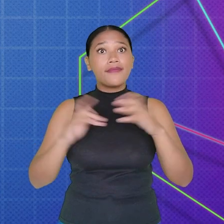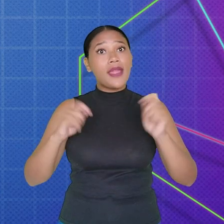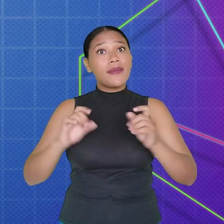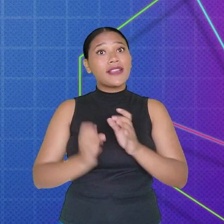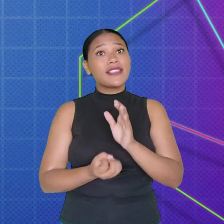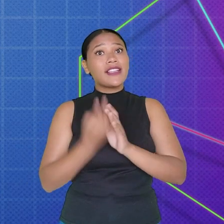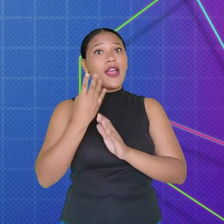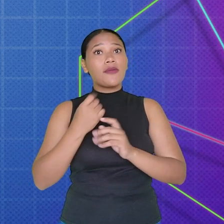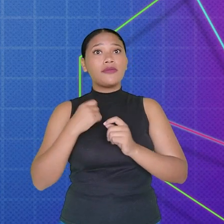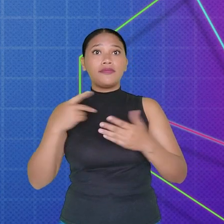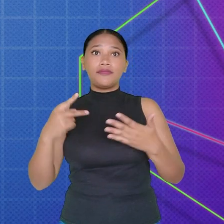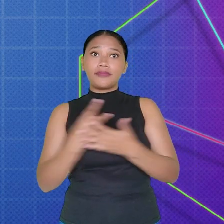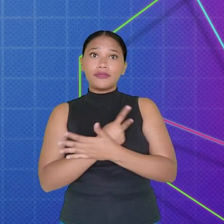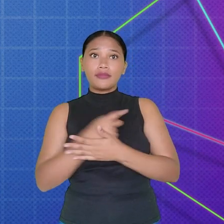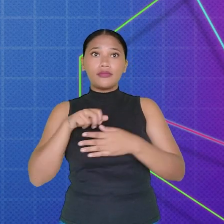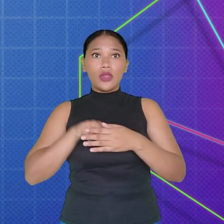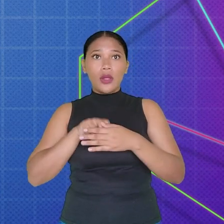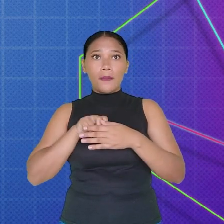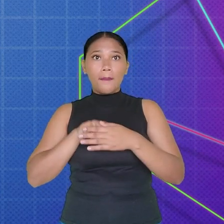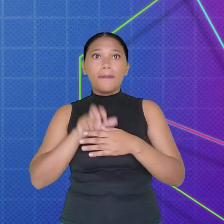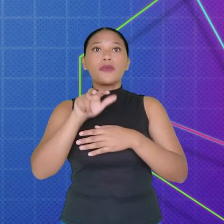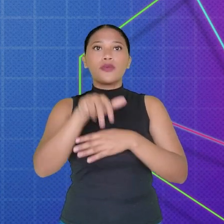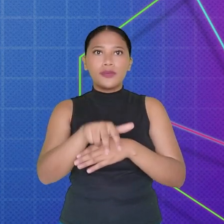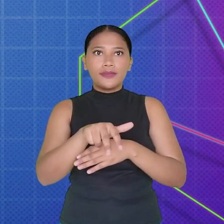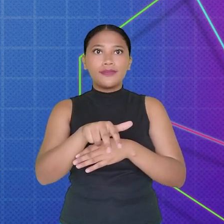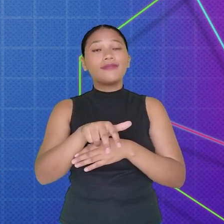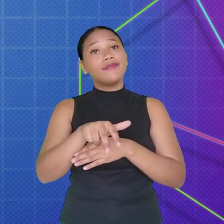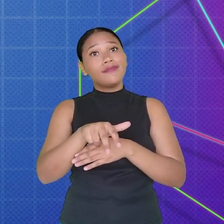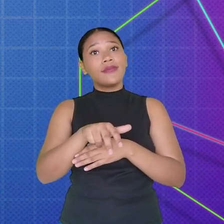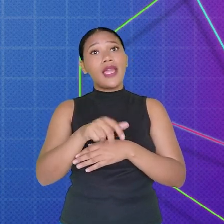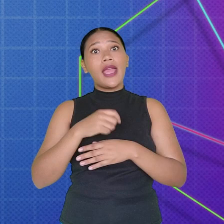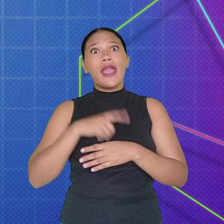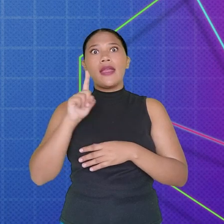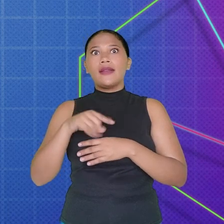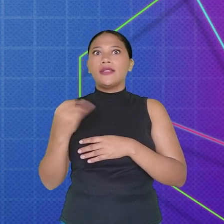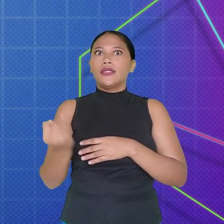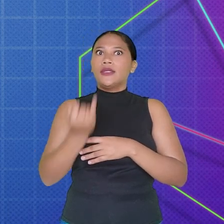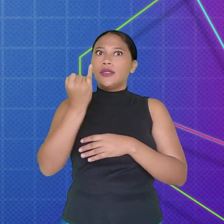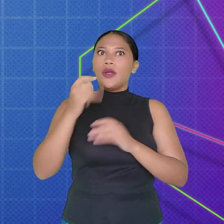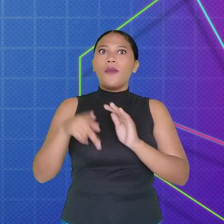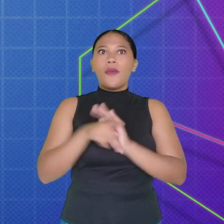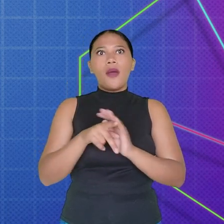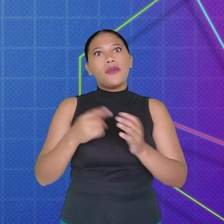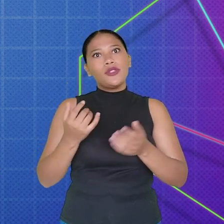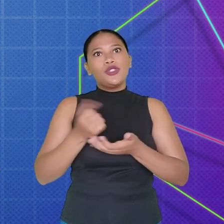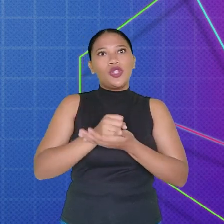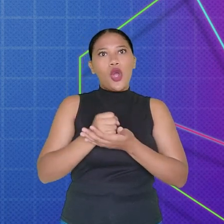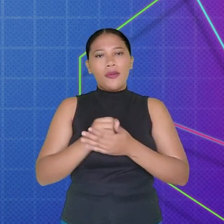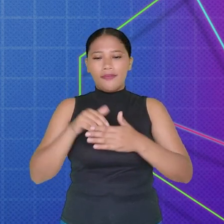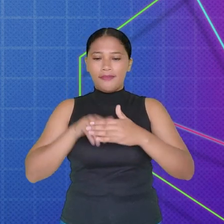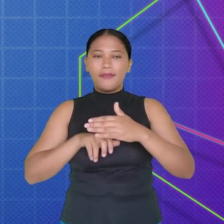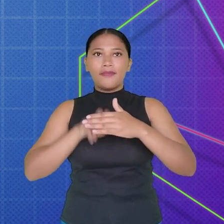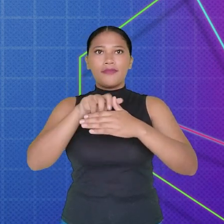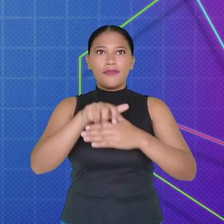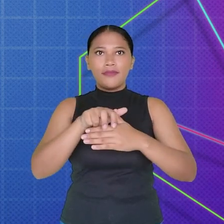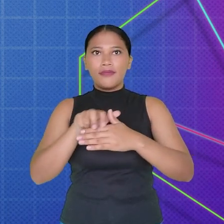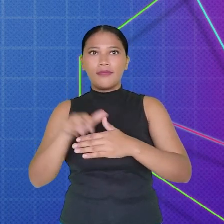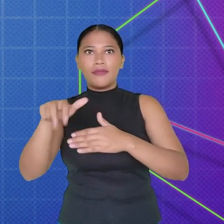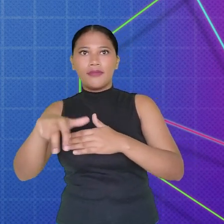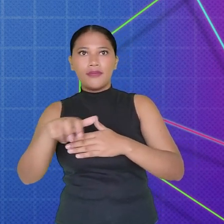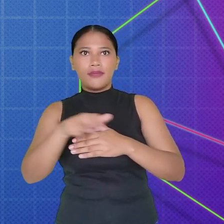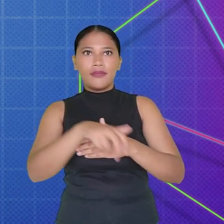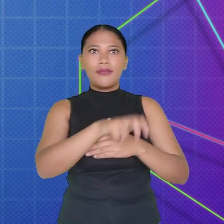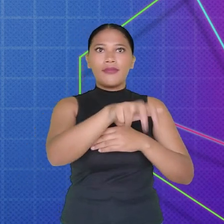é possível criar um evento que permita que o personagem salte. Isso é fundamental em jogos de plataforma, onde o jogador